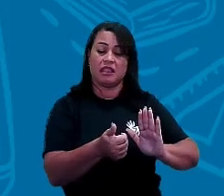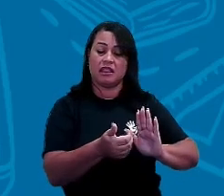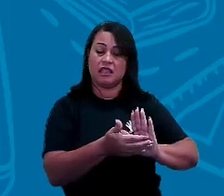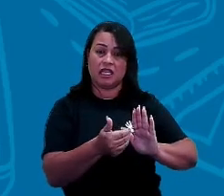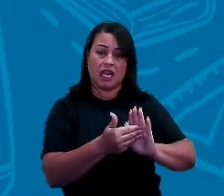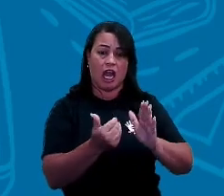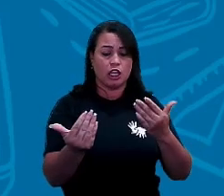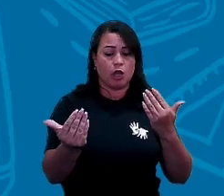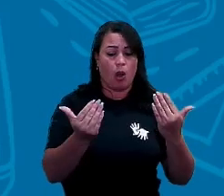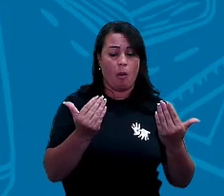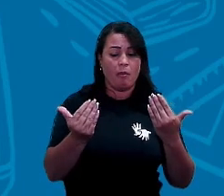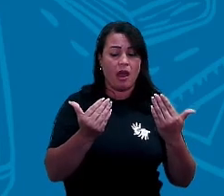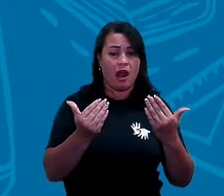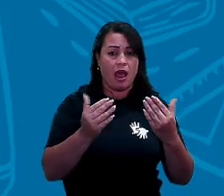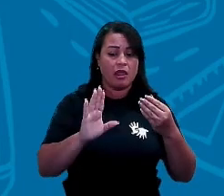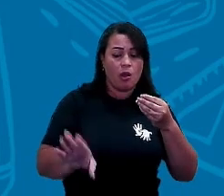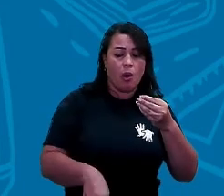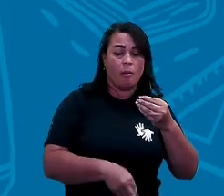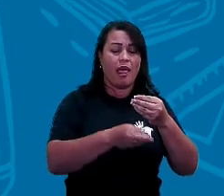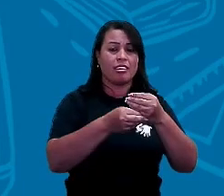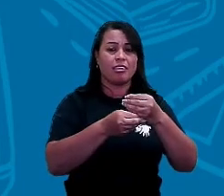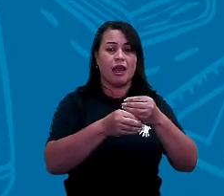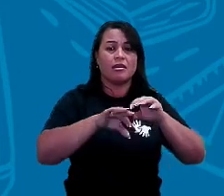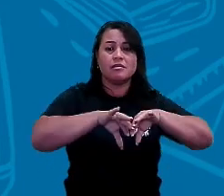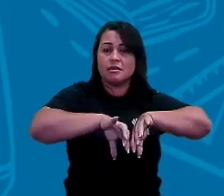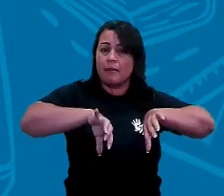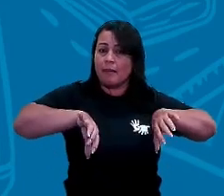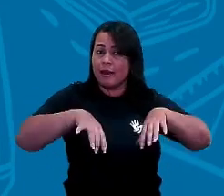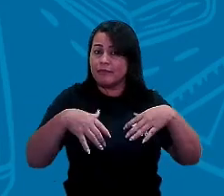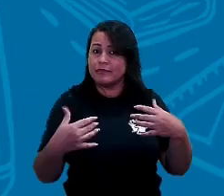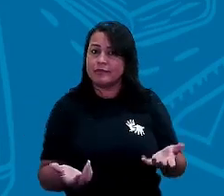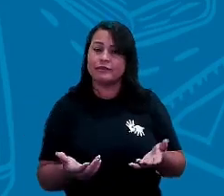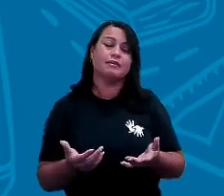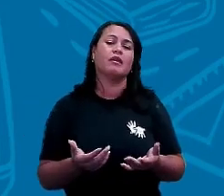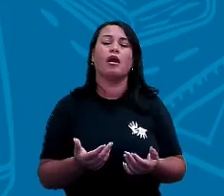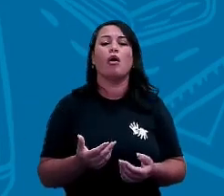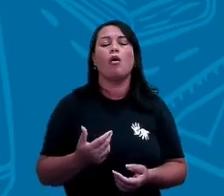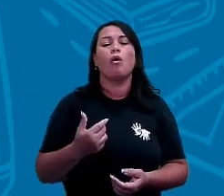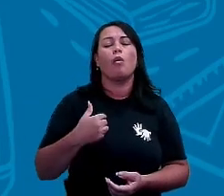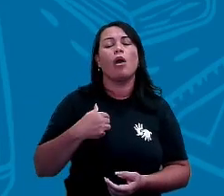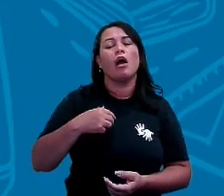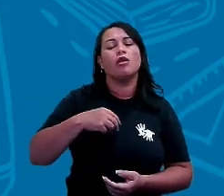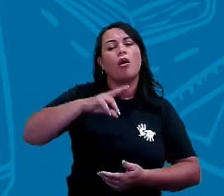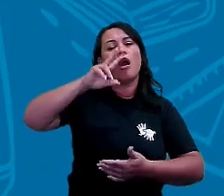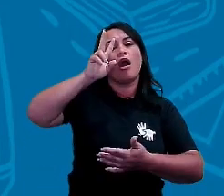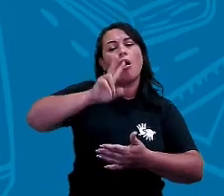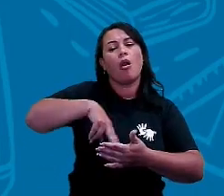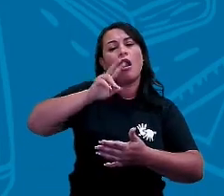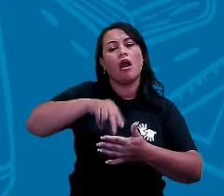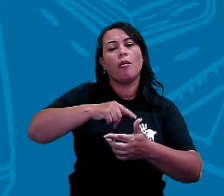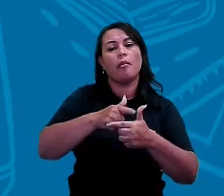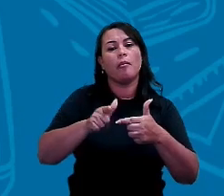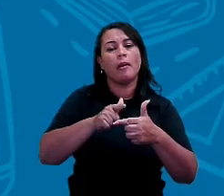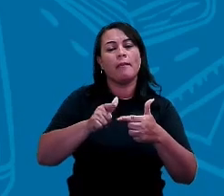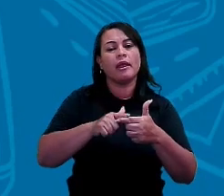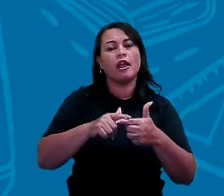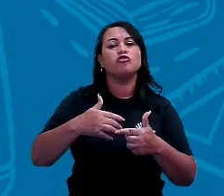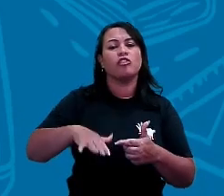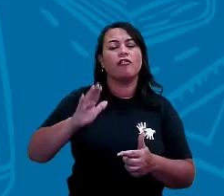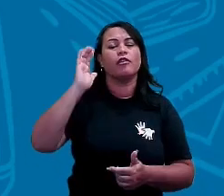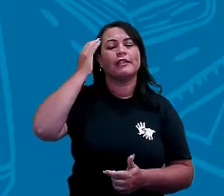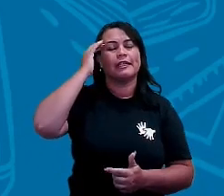de comparar, de completar e de separar. Então, quando eu leio esse probleminha, eu estou fazendo o quê? Eu estou fazendo